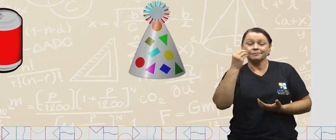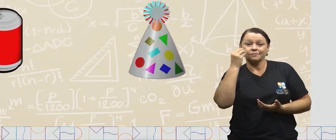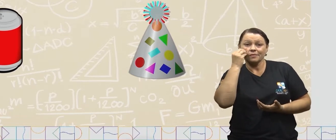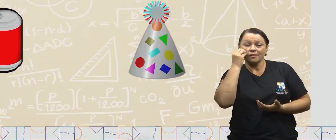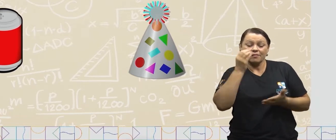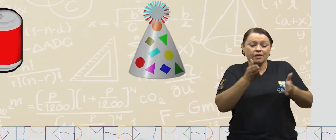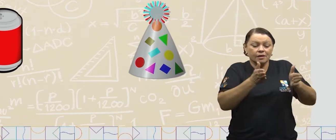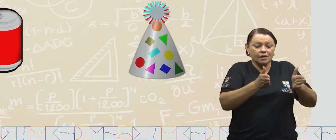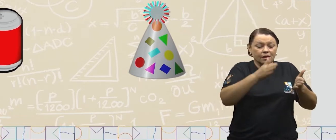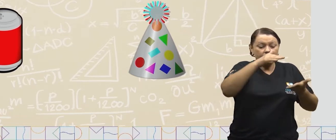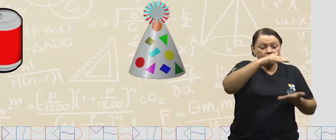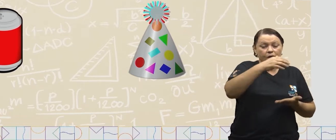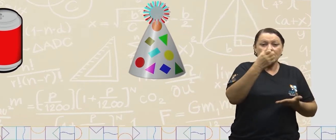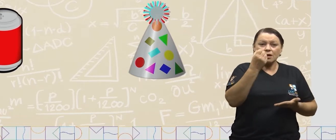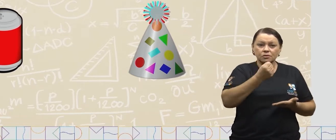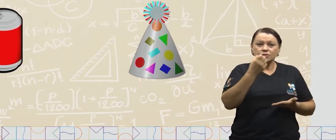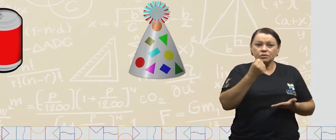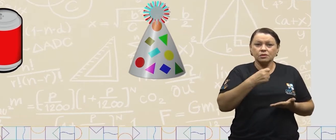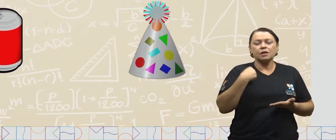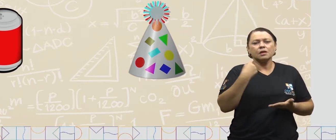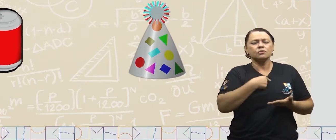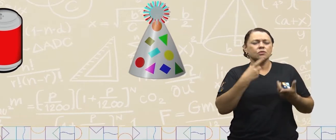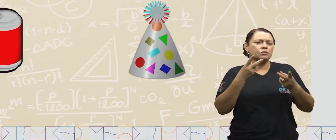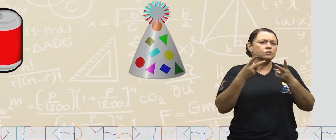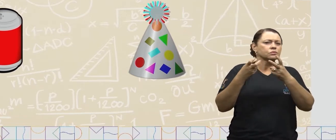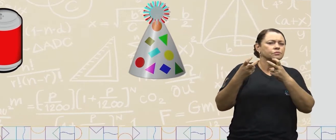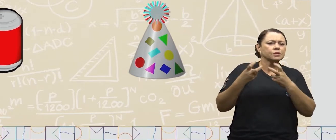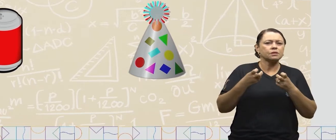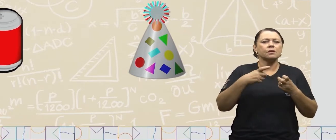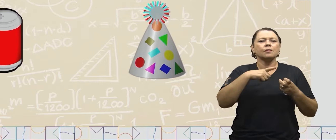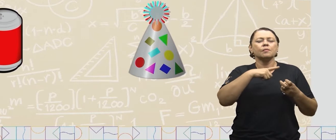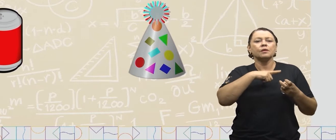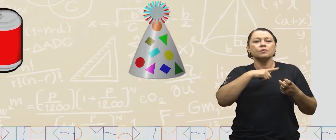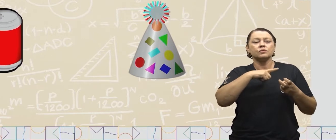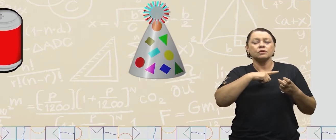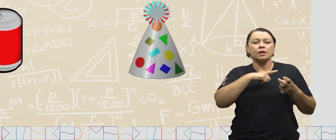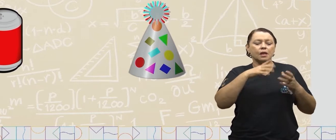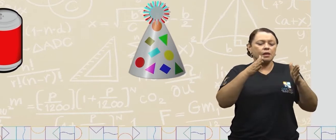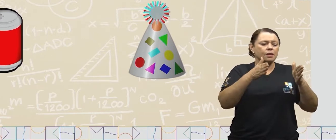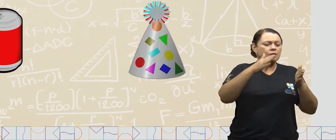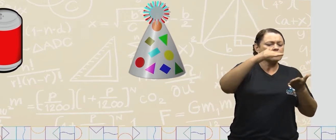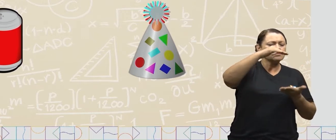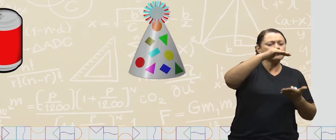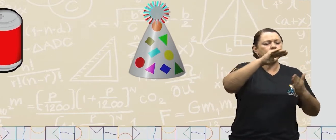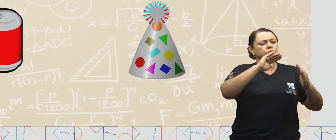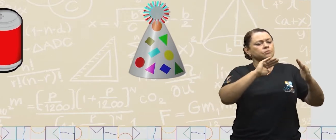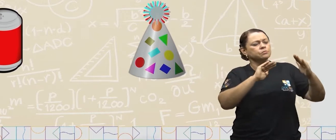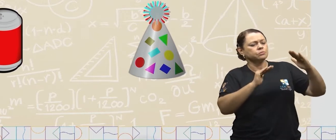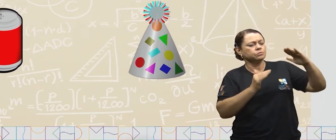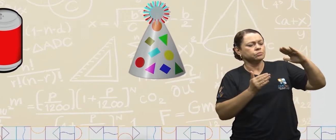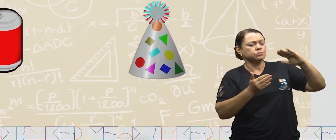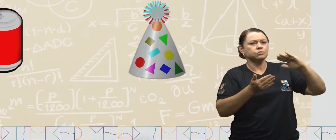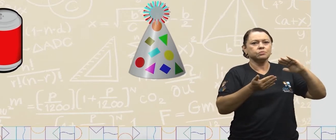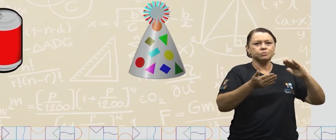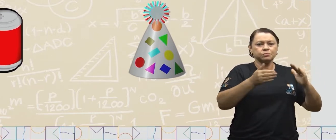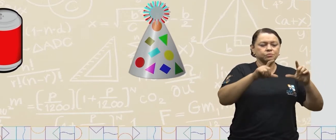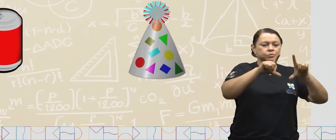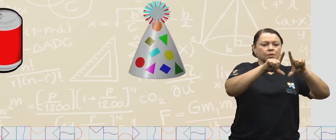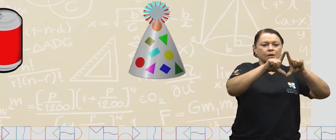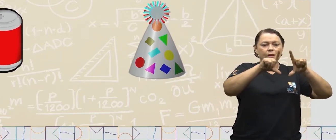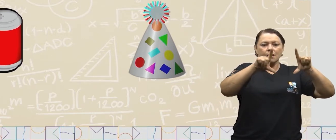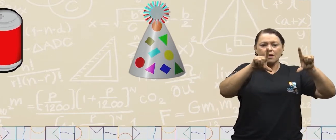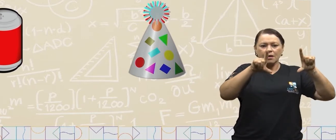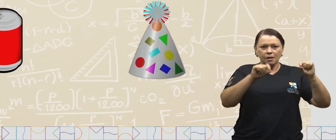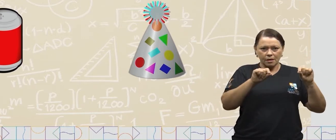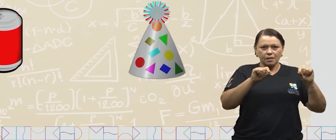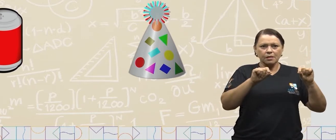imagem da caixa de leite, podemos perceber que ela é composta em sua totalidade por retângulos, tanto